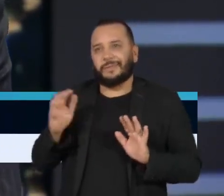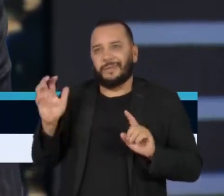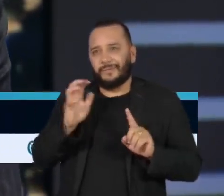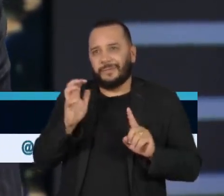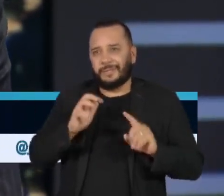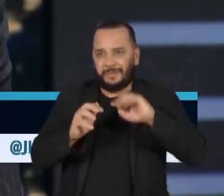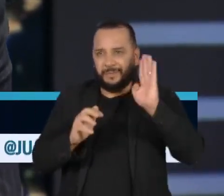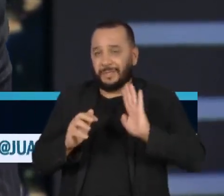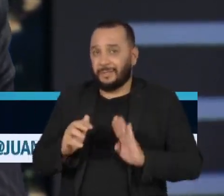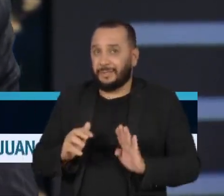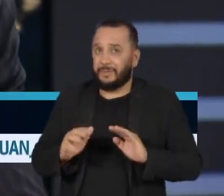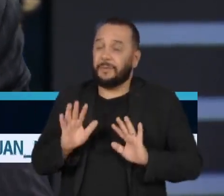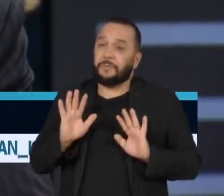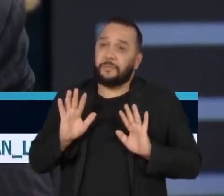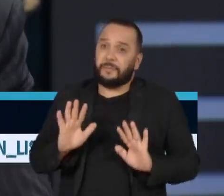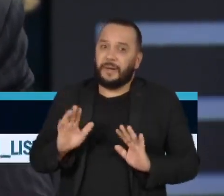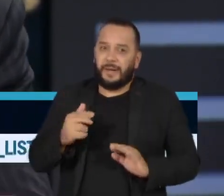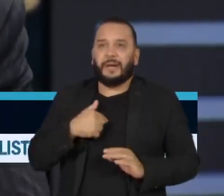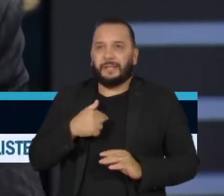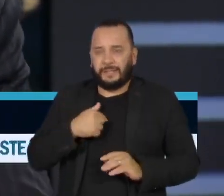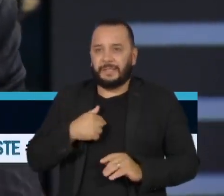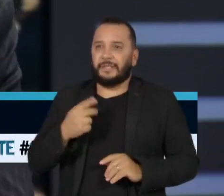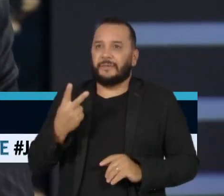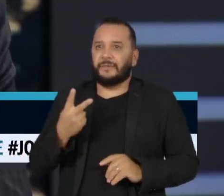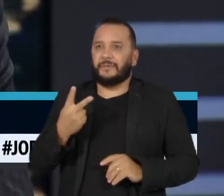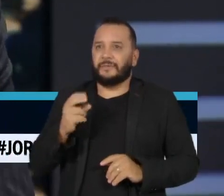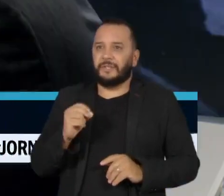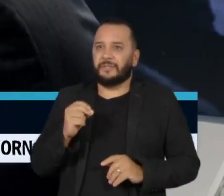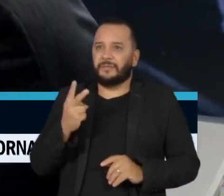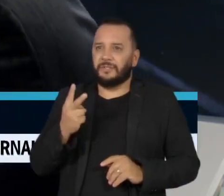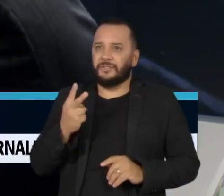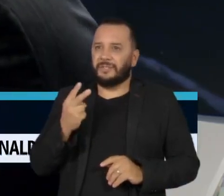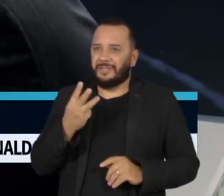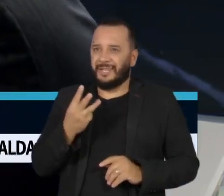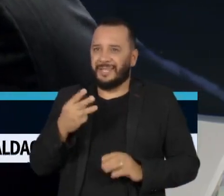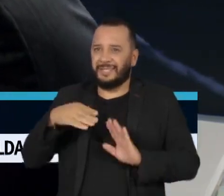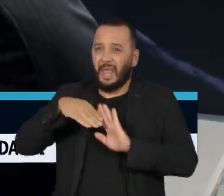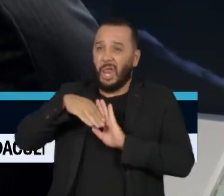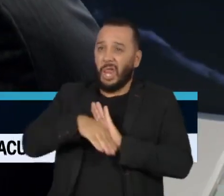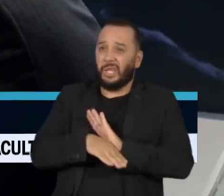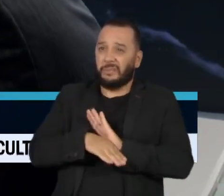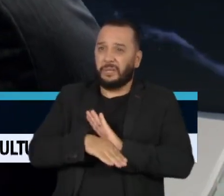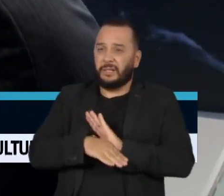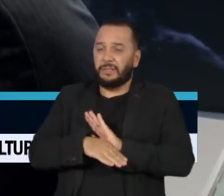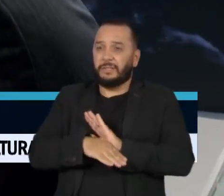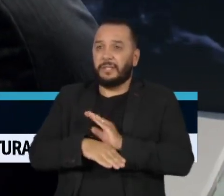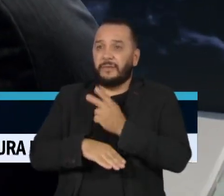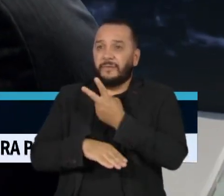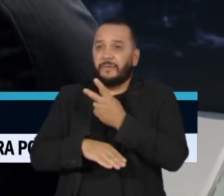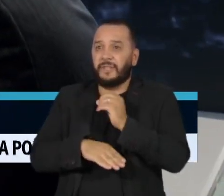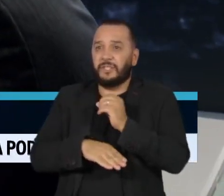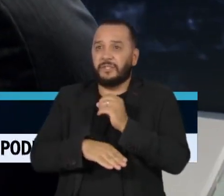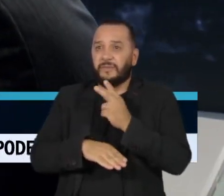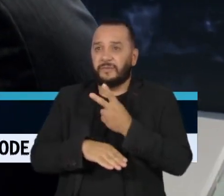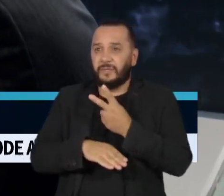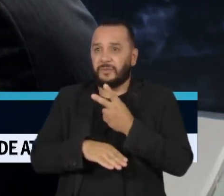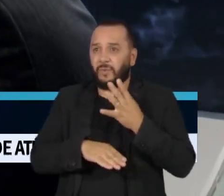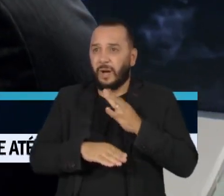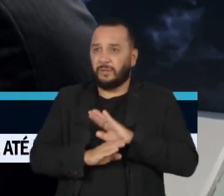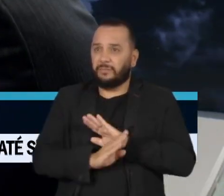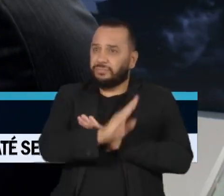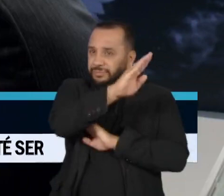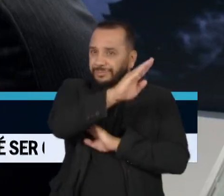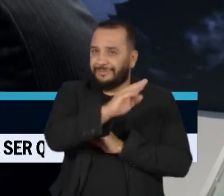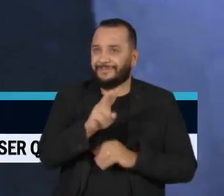o ano de 24 já dá sinais que vai ser melhor do que 23 a gente finalizar tem uma pergunta aqui do nosso telespectador Valdir Amado